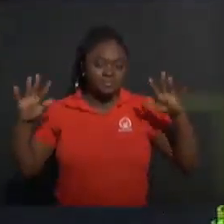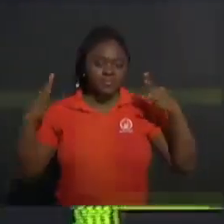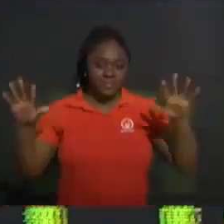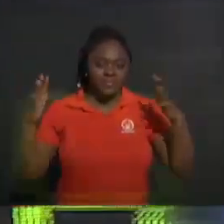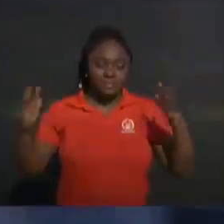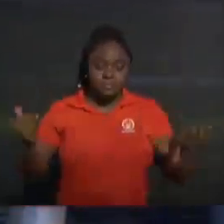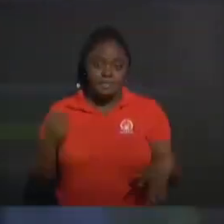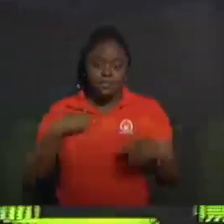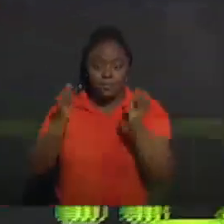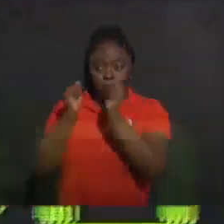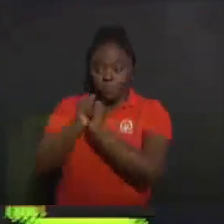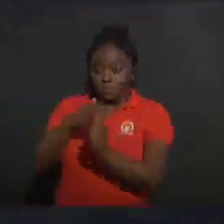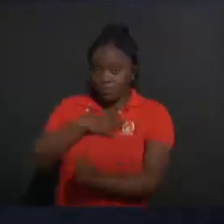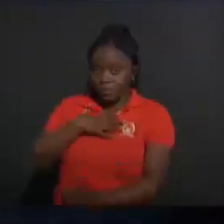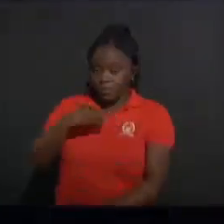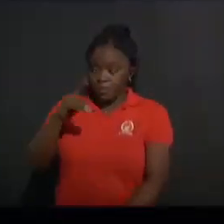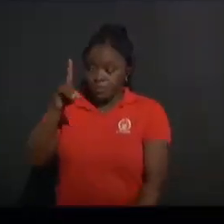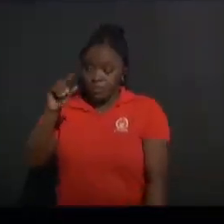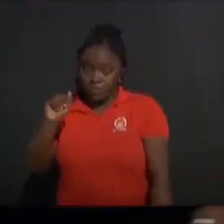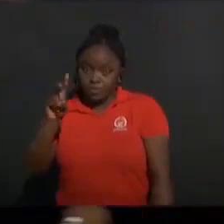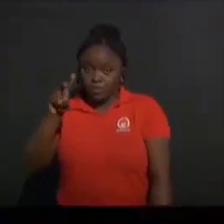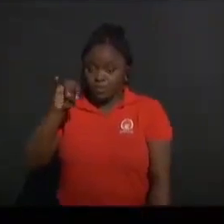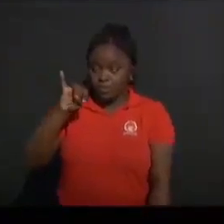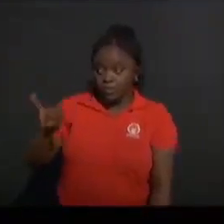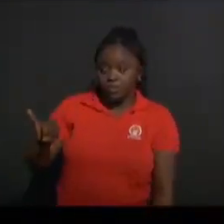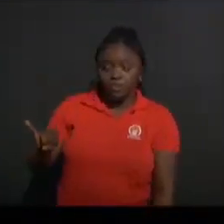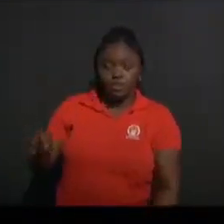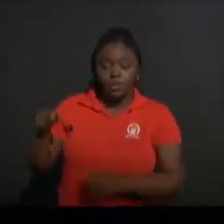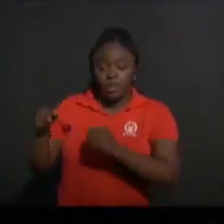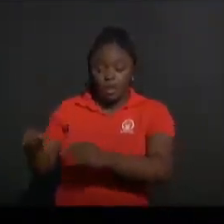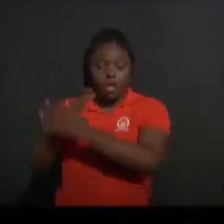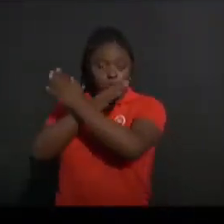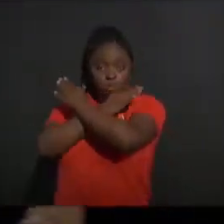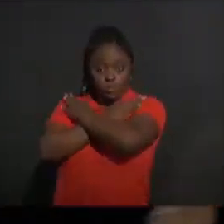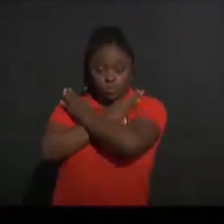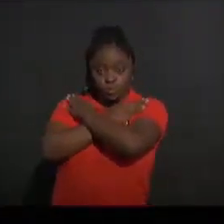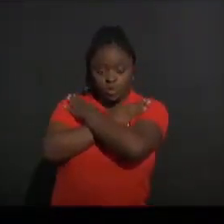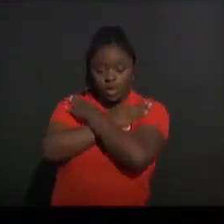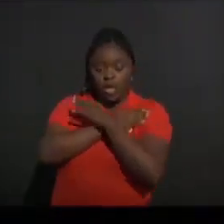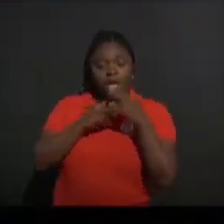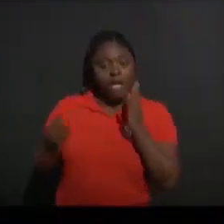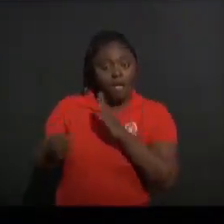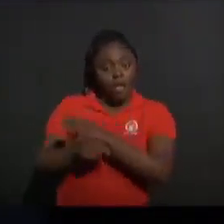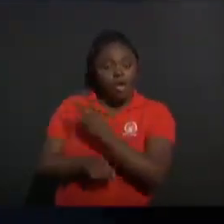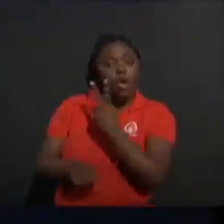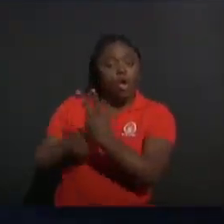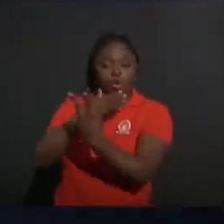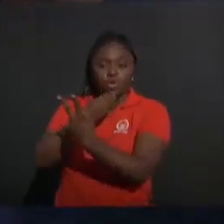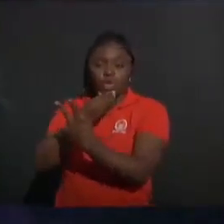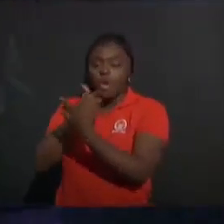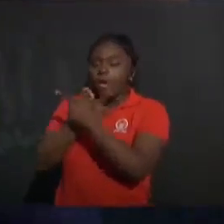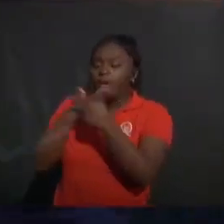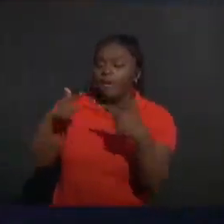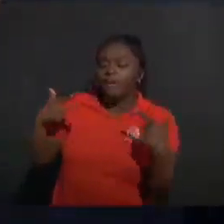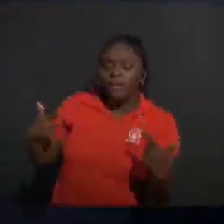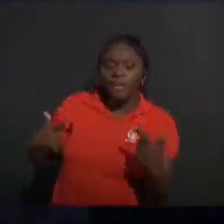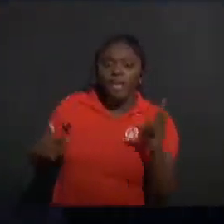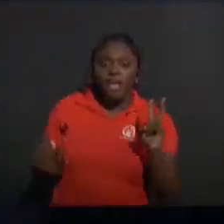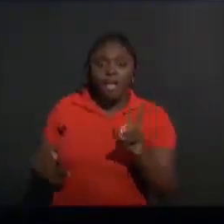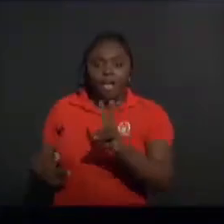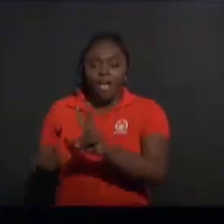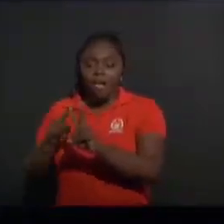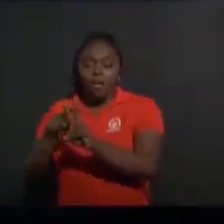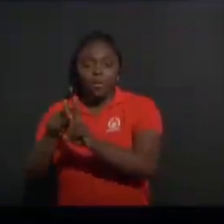Eu e o Davi estávamos lá no túmulo do rei Davi. Entraram dois rabinos, rindo. De repente um deles fez assim, assim,